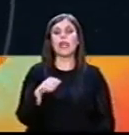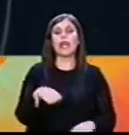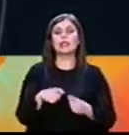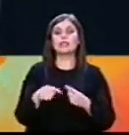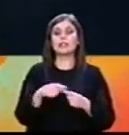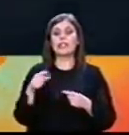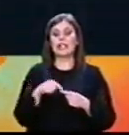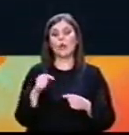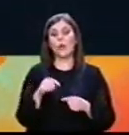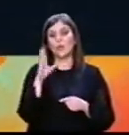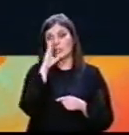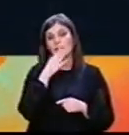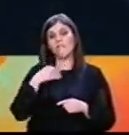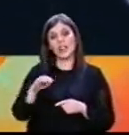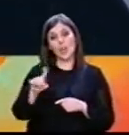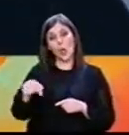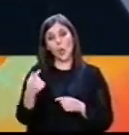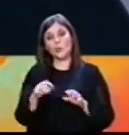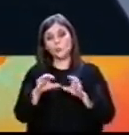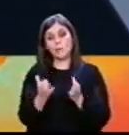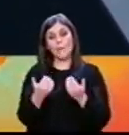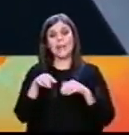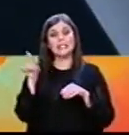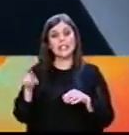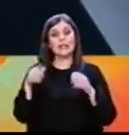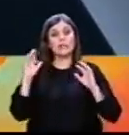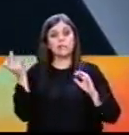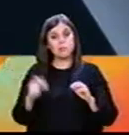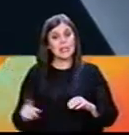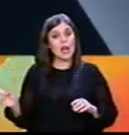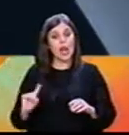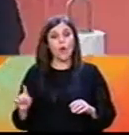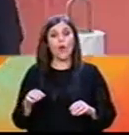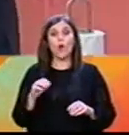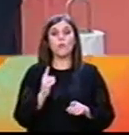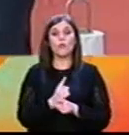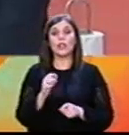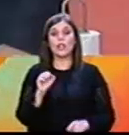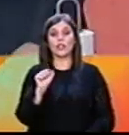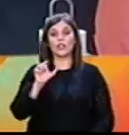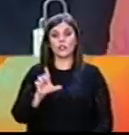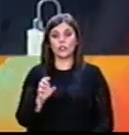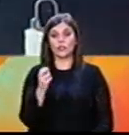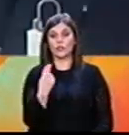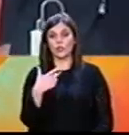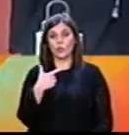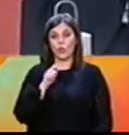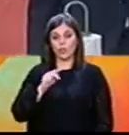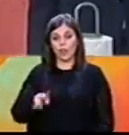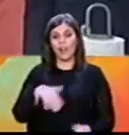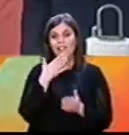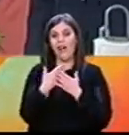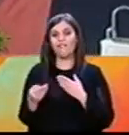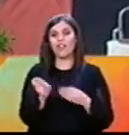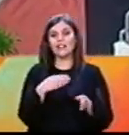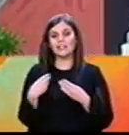soltar-se do tacho. Neste caso, isto não acontece bem assim. Nós não temos aqui o glúten. O glúten, tu sabes que também dá elasticidade às massas.